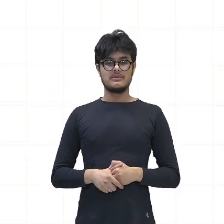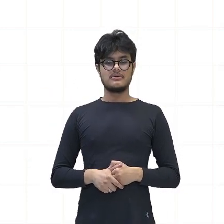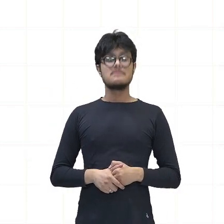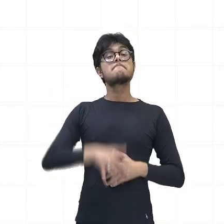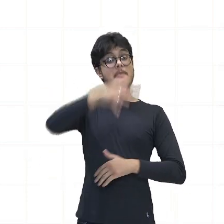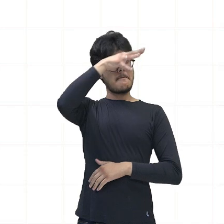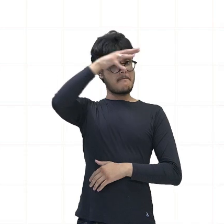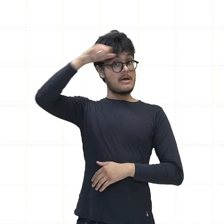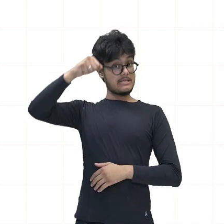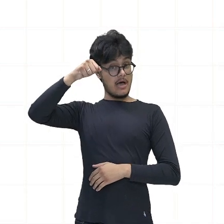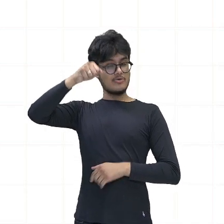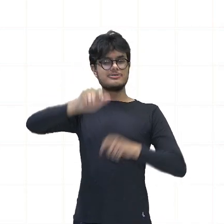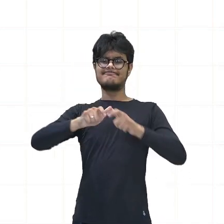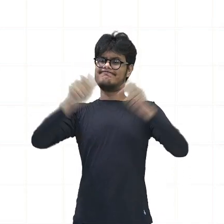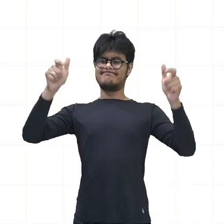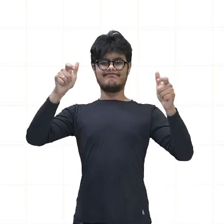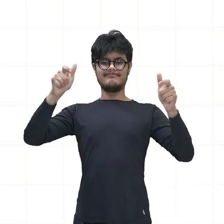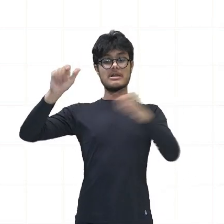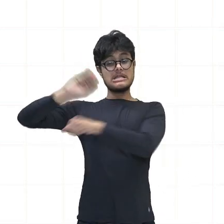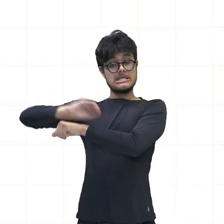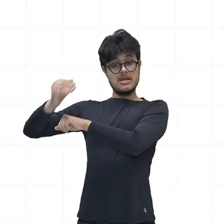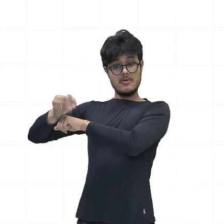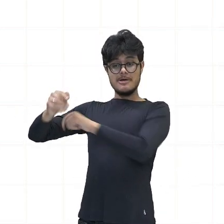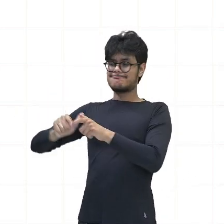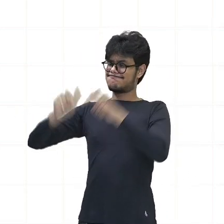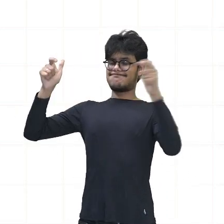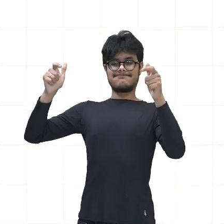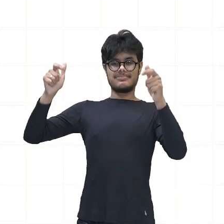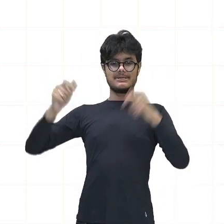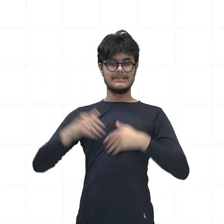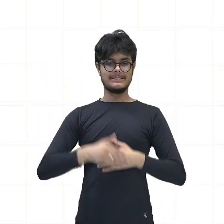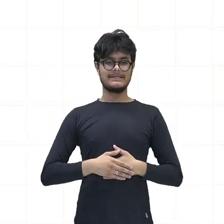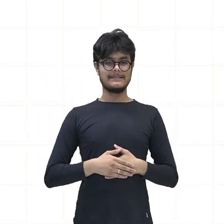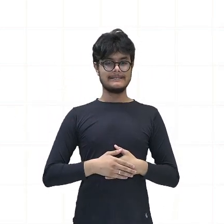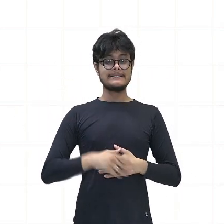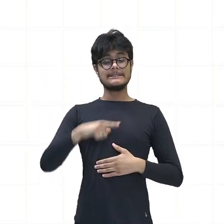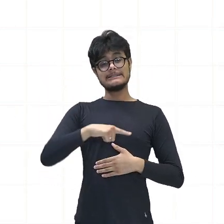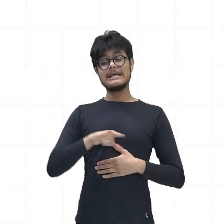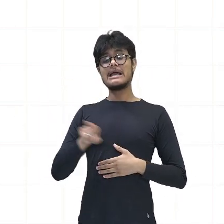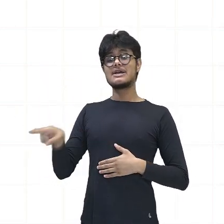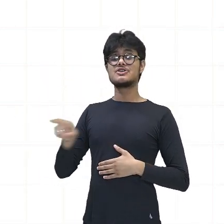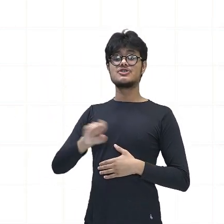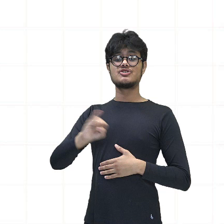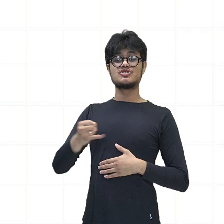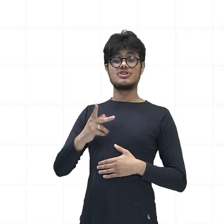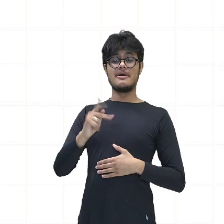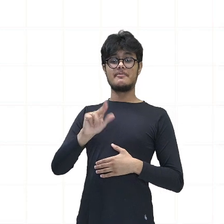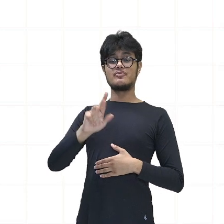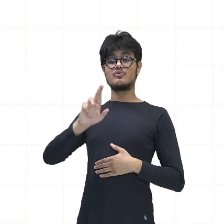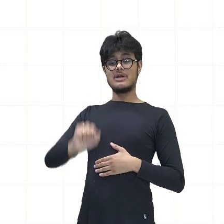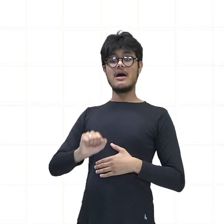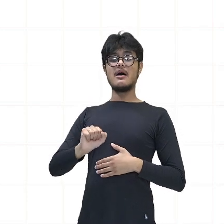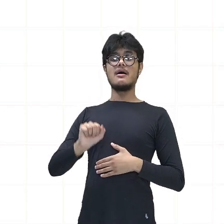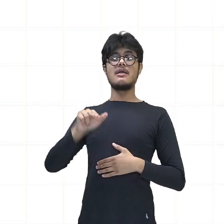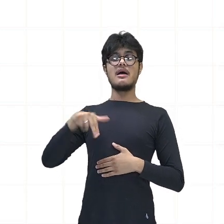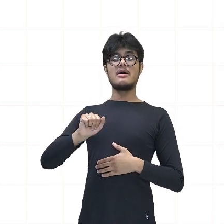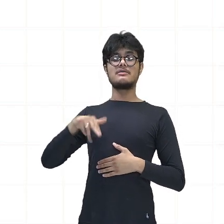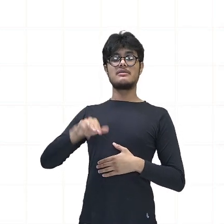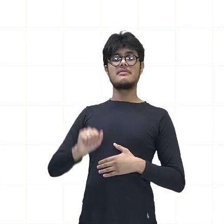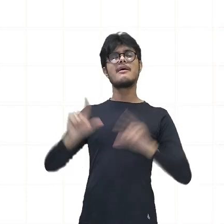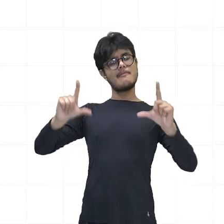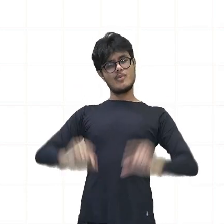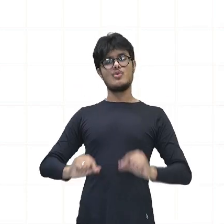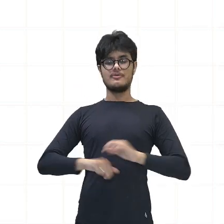Manaus e Itacoatiara como os municípios mais populosos e Japurá e Anamã como os municípios menos populosos do